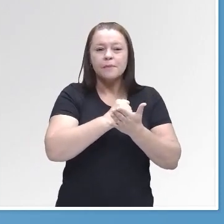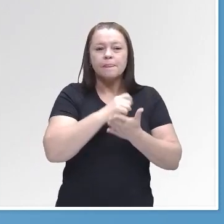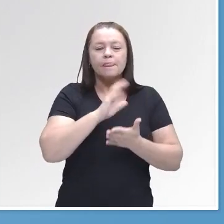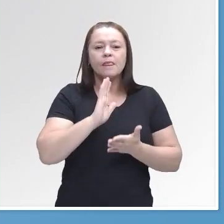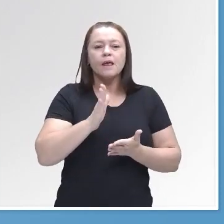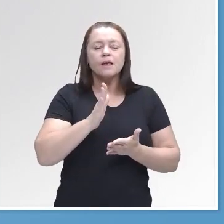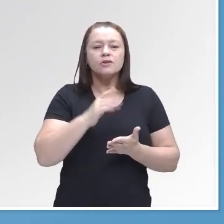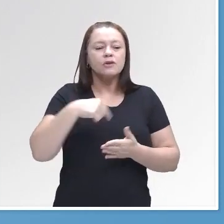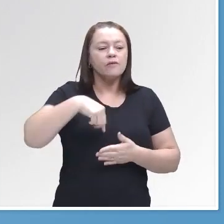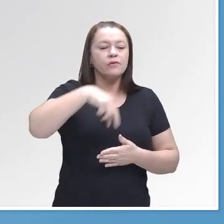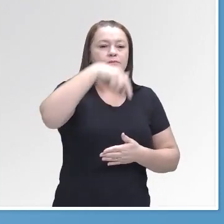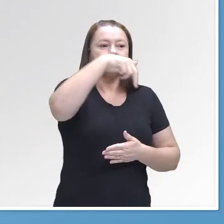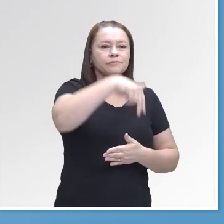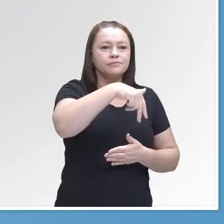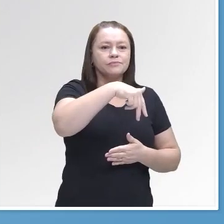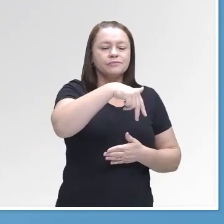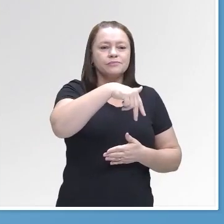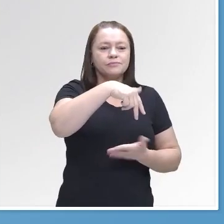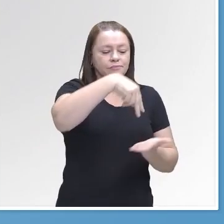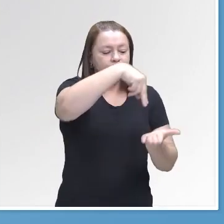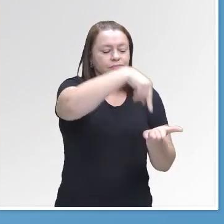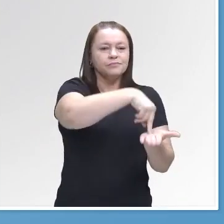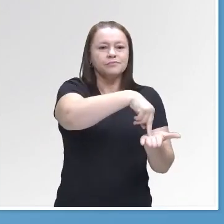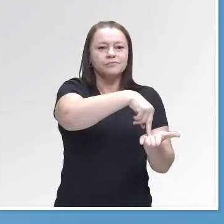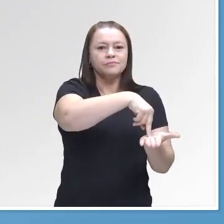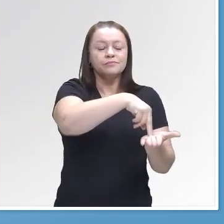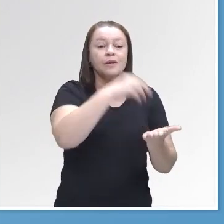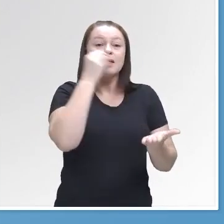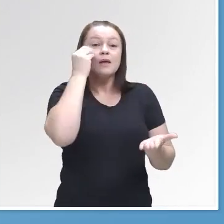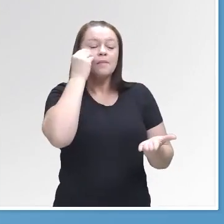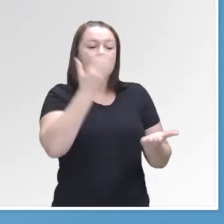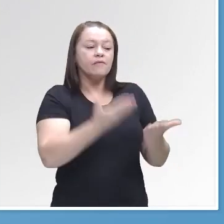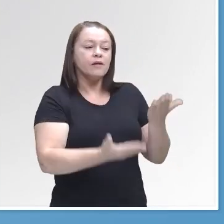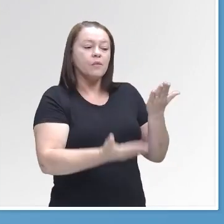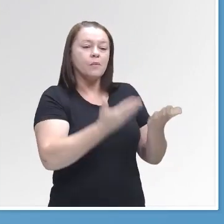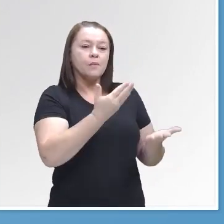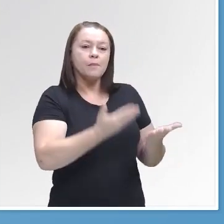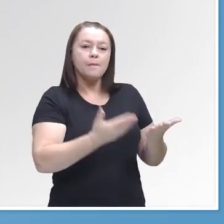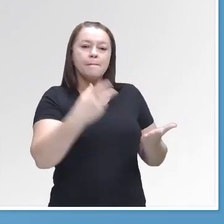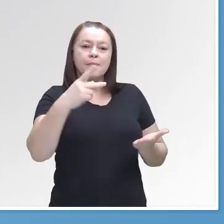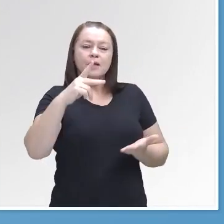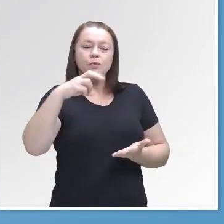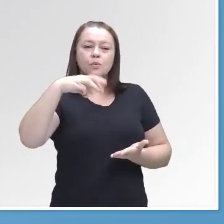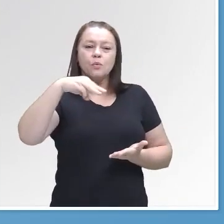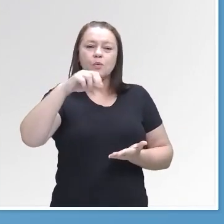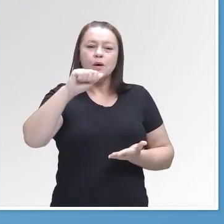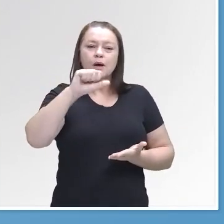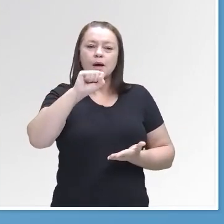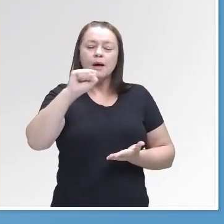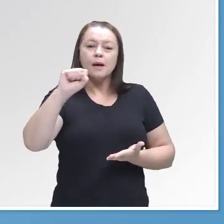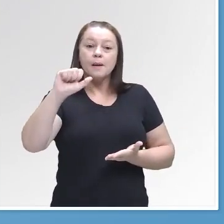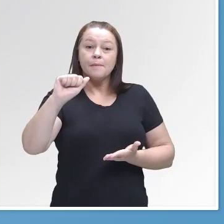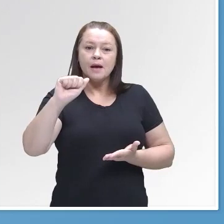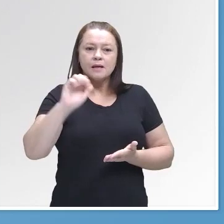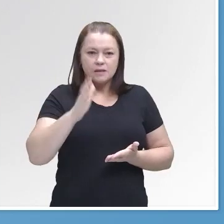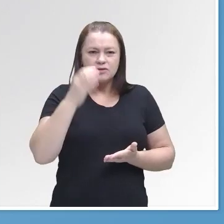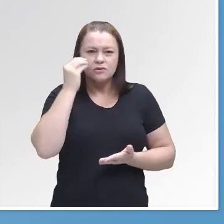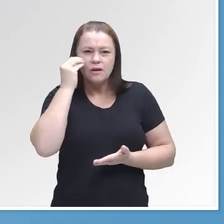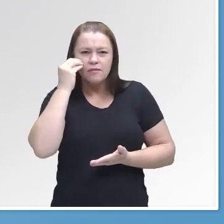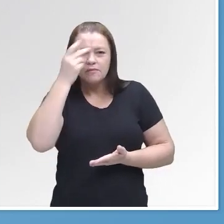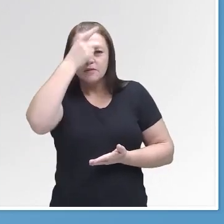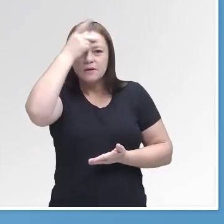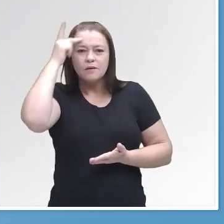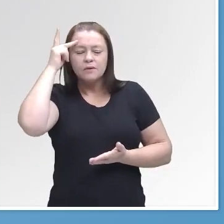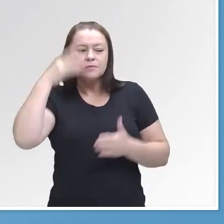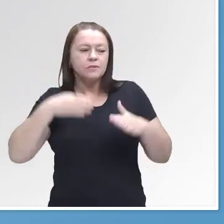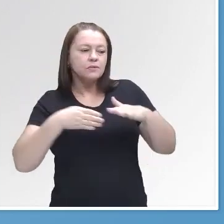numa balança e verificou o seu peso, a sua massa? Quantas pessoas você já observou que